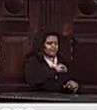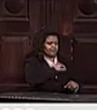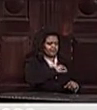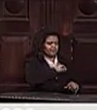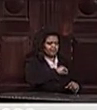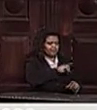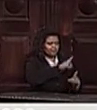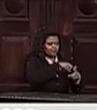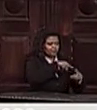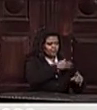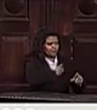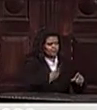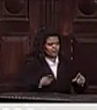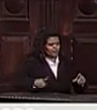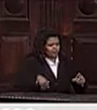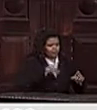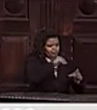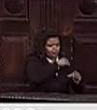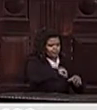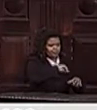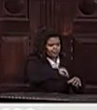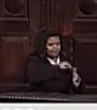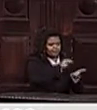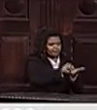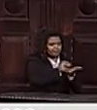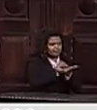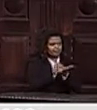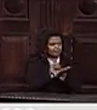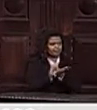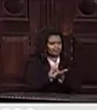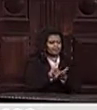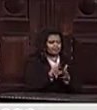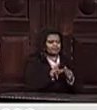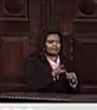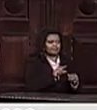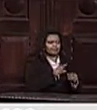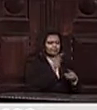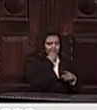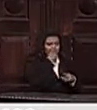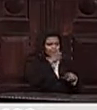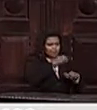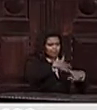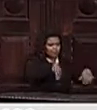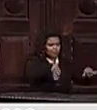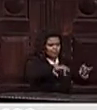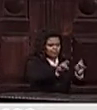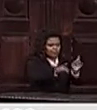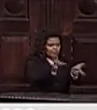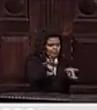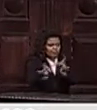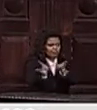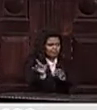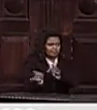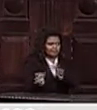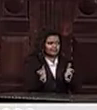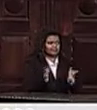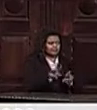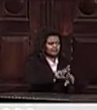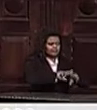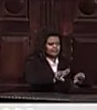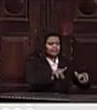ser realizada, com os serviços públicos absolutamente caóticos e despedaçados.